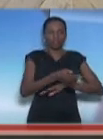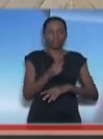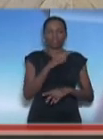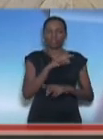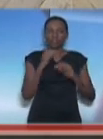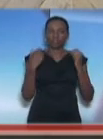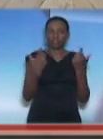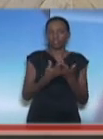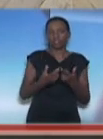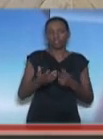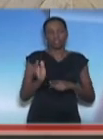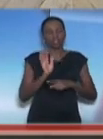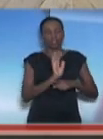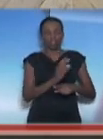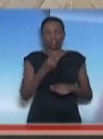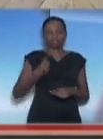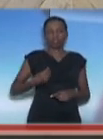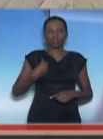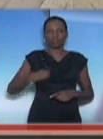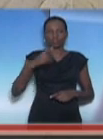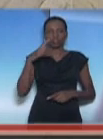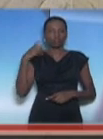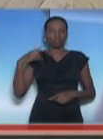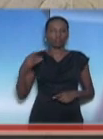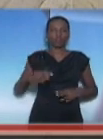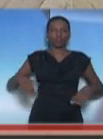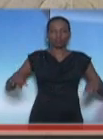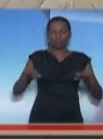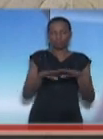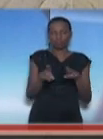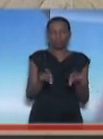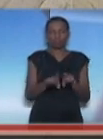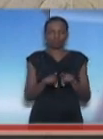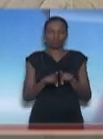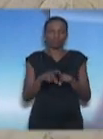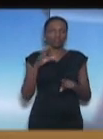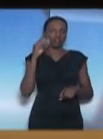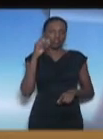deputados e deputadas, mas de todos os nossos queridos funcionários nessa casa. Muito obrigado, senhora presidente.